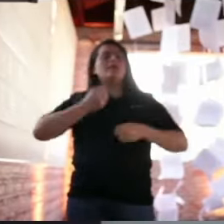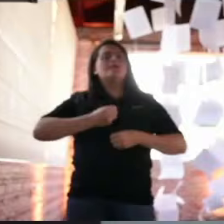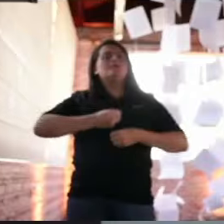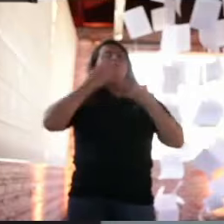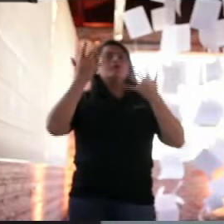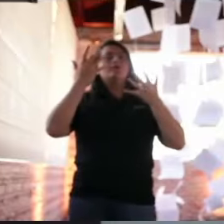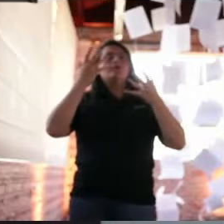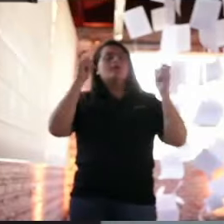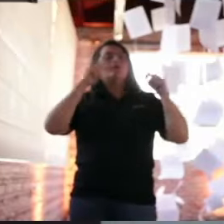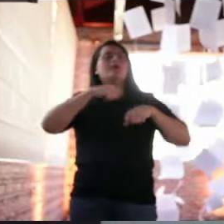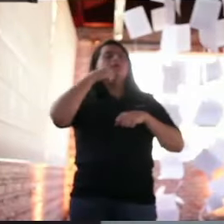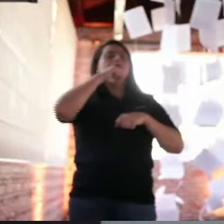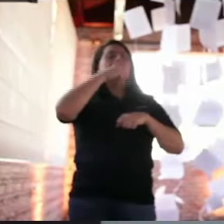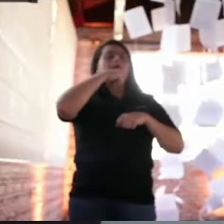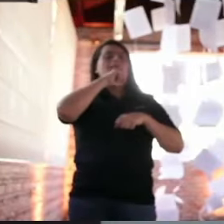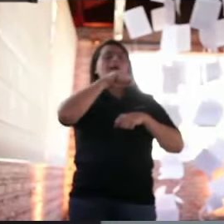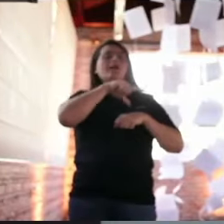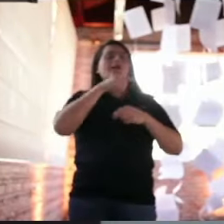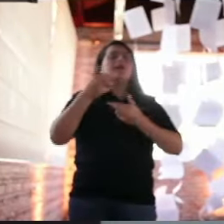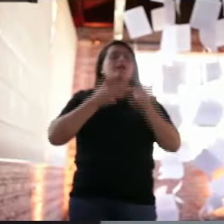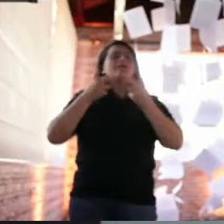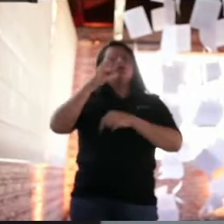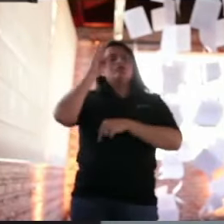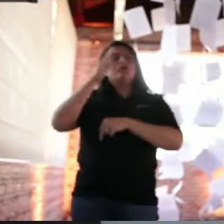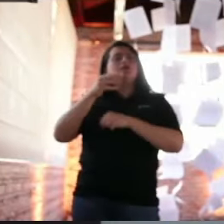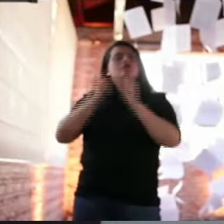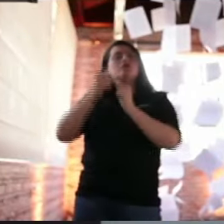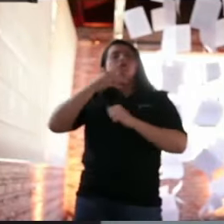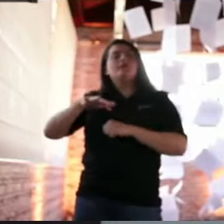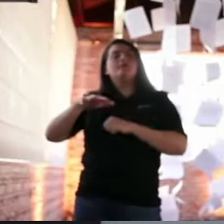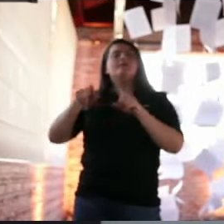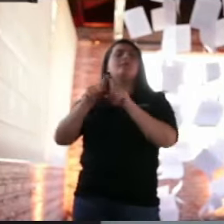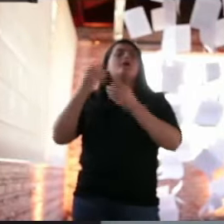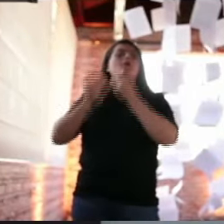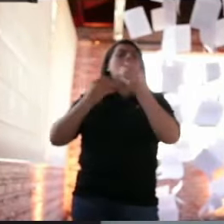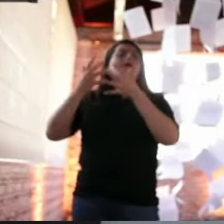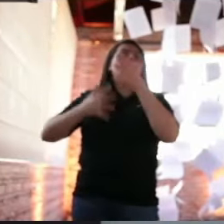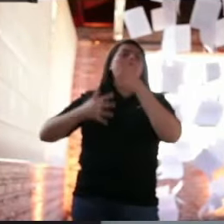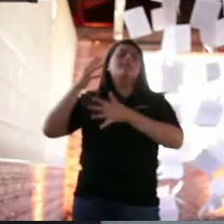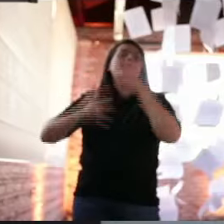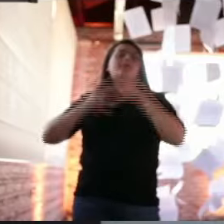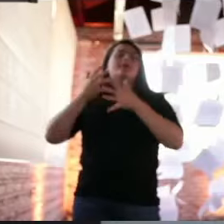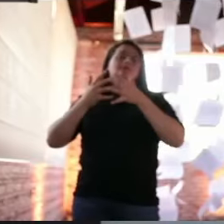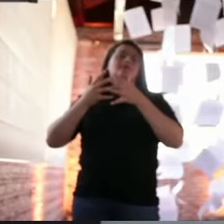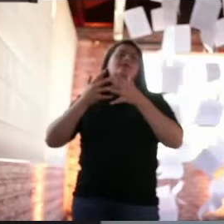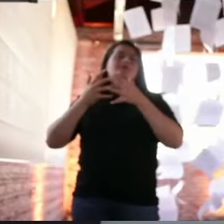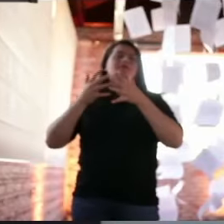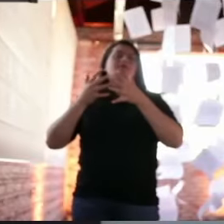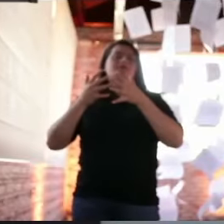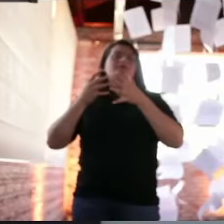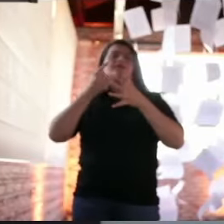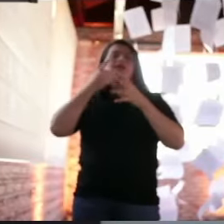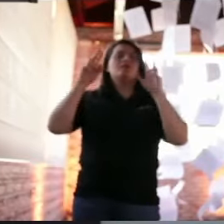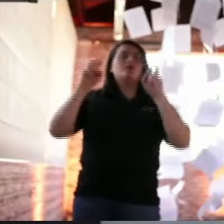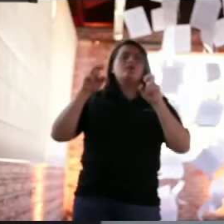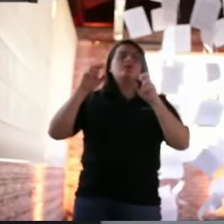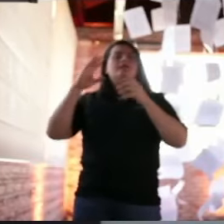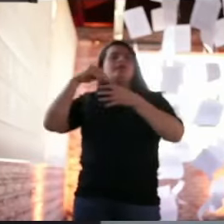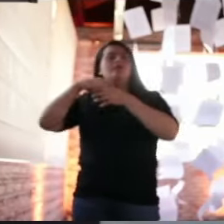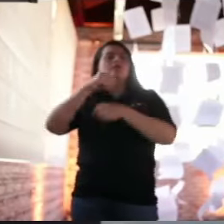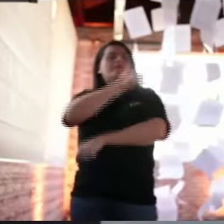dos Pais terem uma relação mais direta com as crianças como atrapalha como vira ruído ele já vai falando na Obstetrícia na